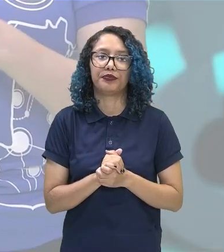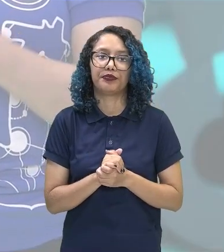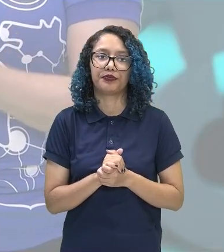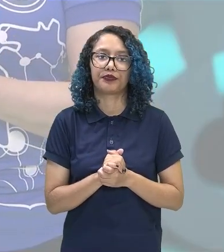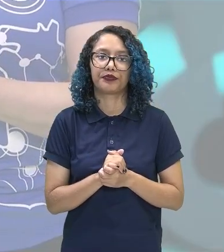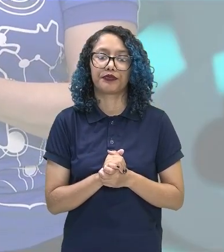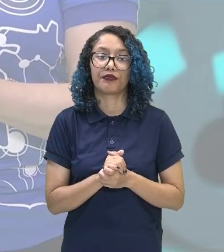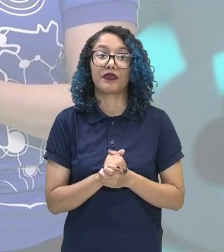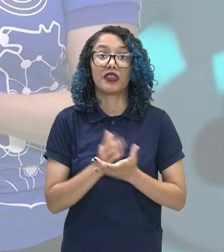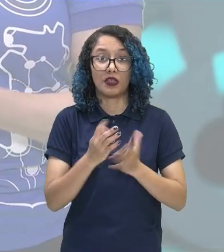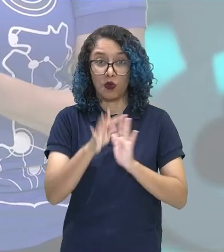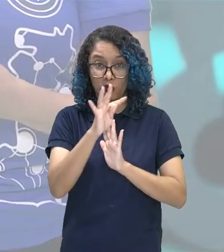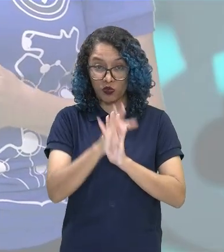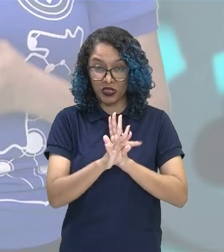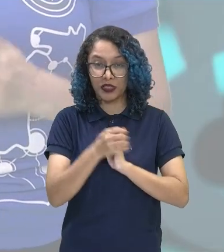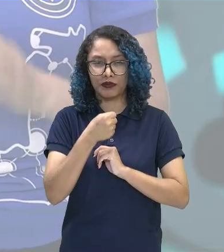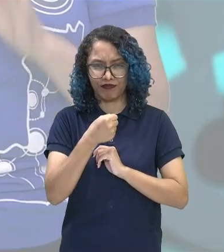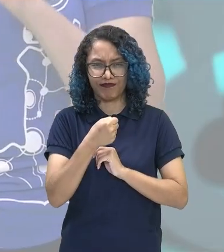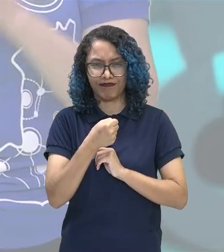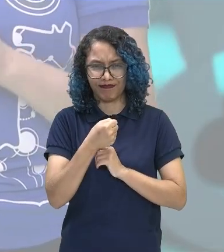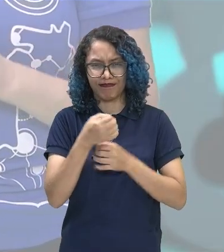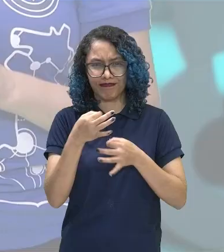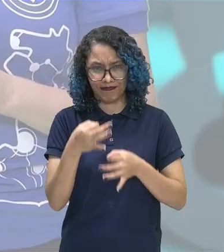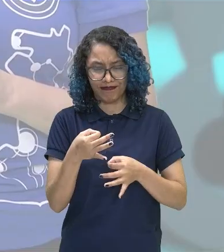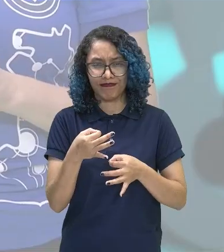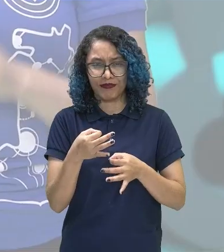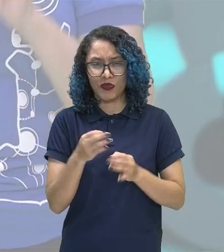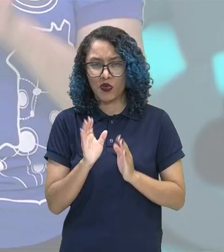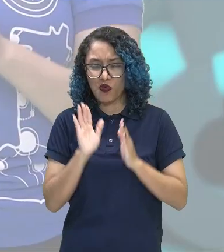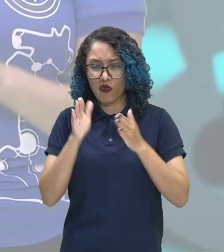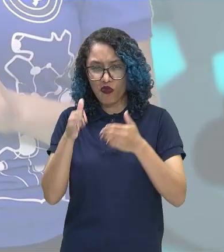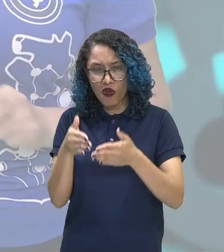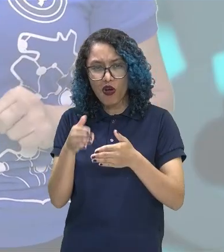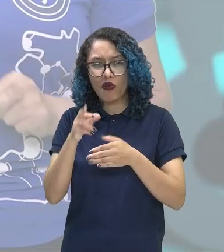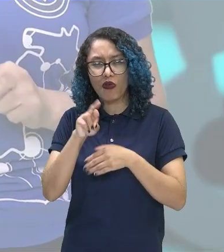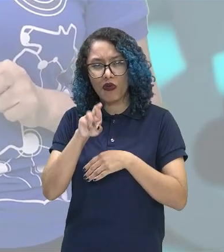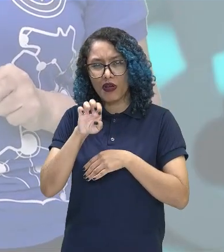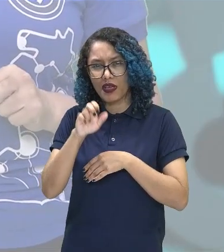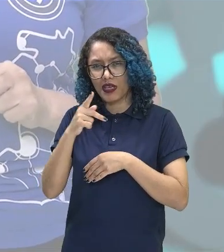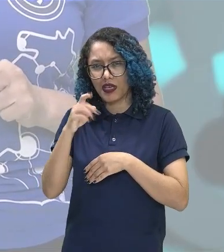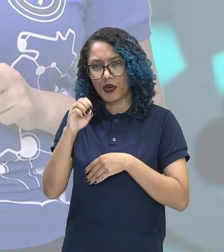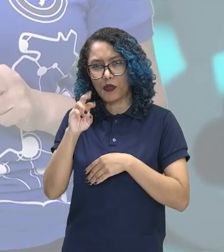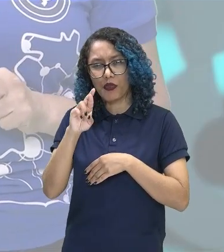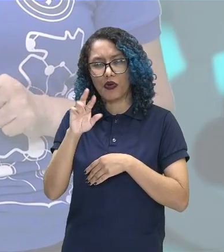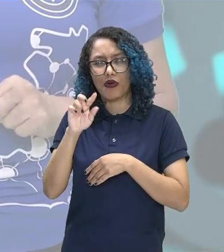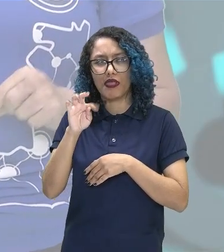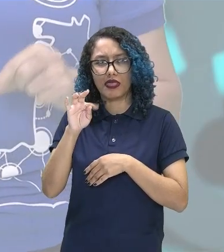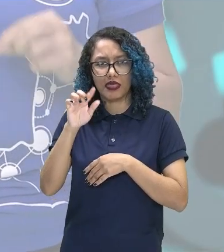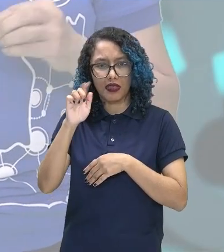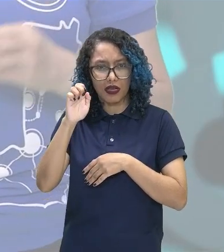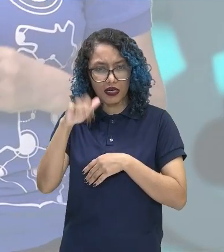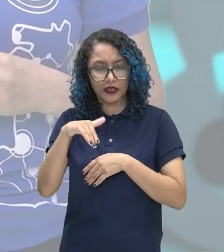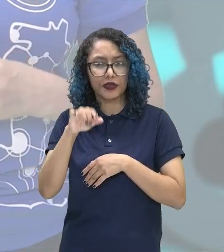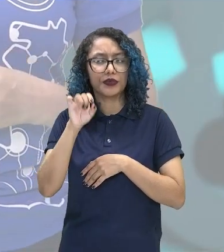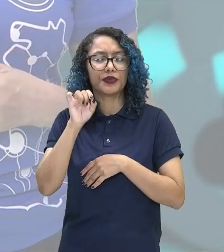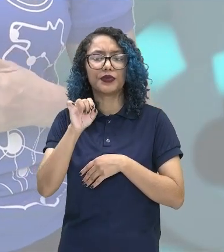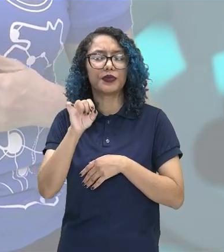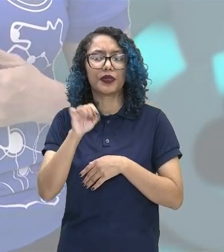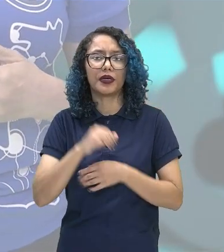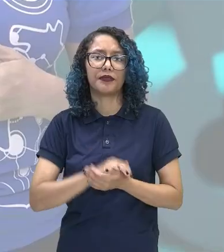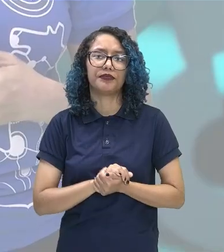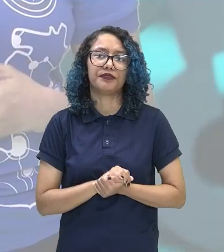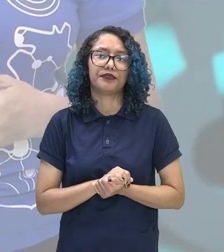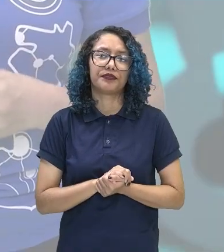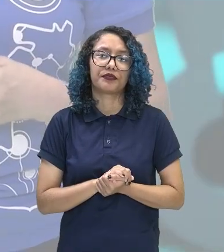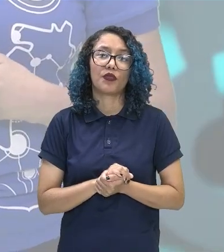textos jornalísticos, né, especificamente da reportagem, o que é que nós iremos observar? De quem